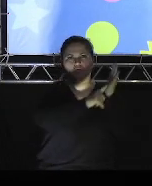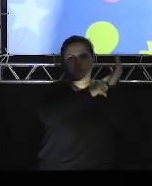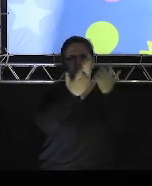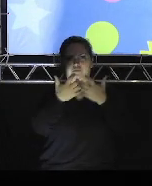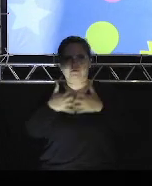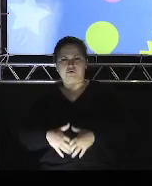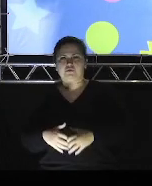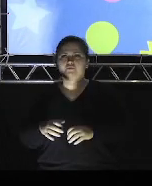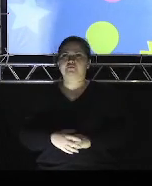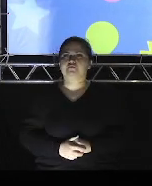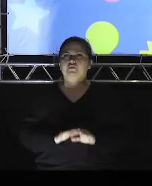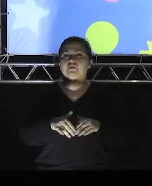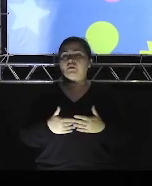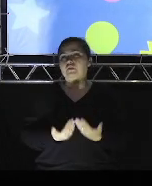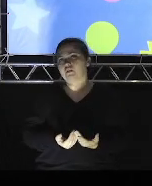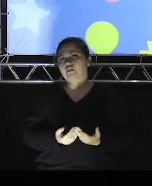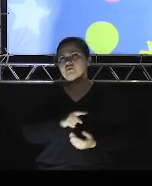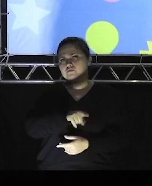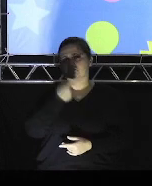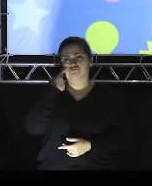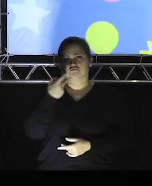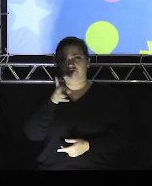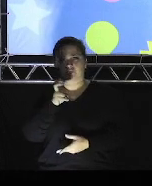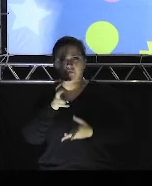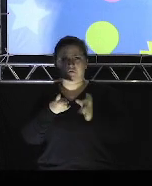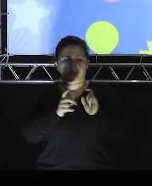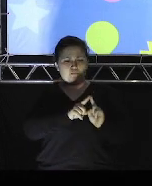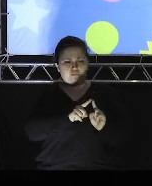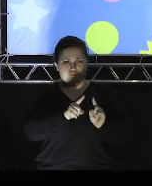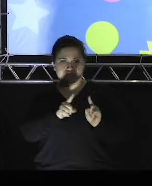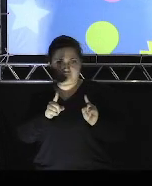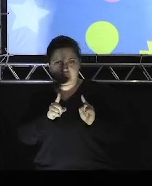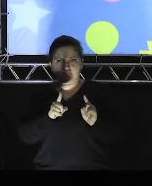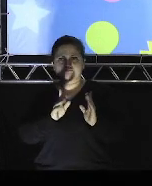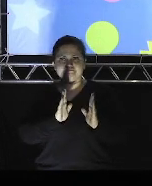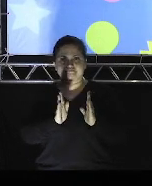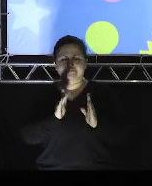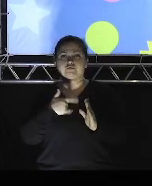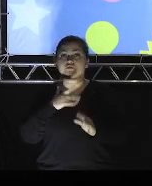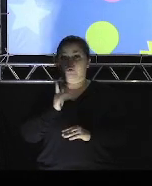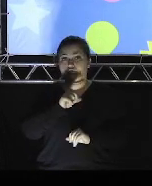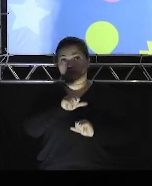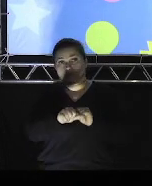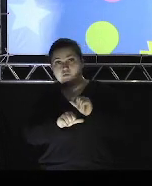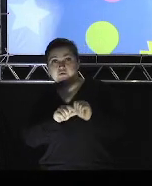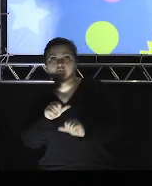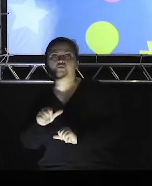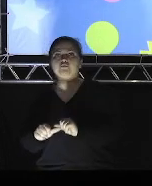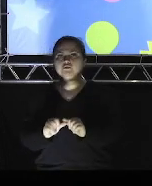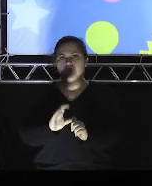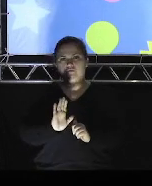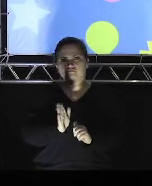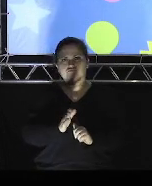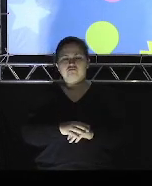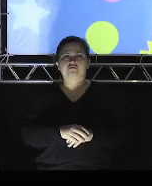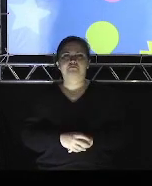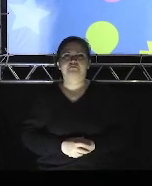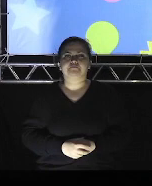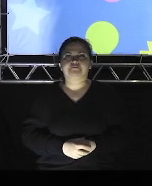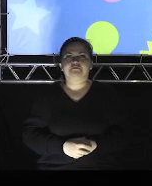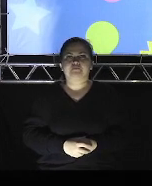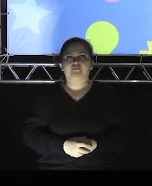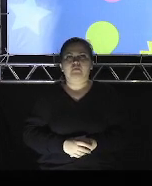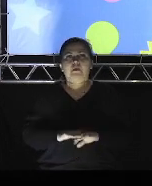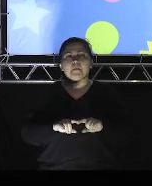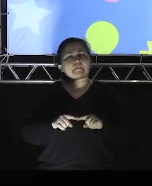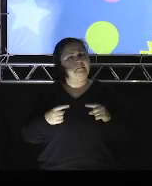funcionais. Então, vocês podem ver que, em um curto espaço de tempo, já teve mudanças relativas, assim, bem grandes.